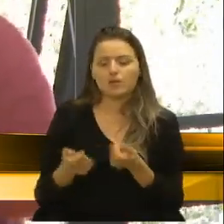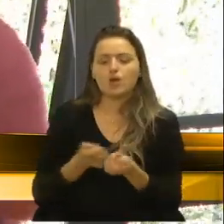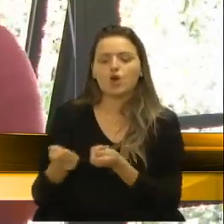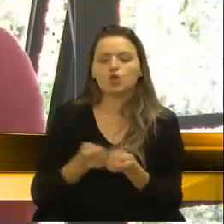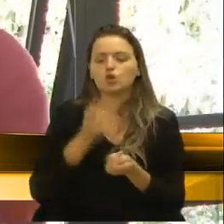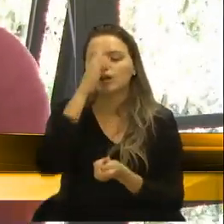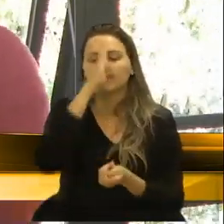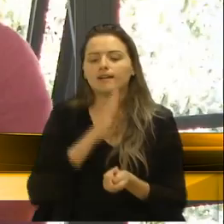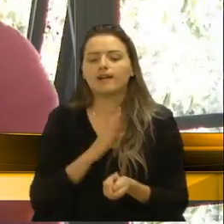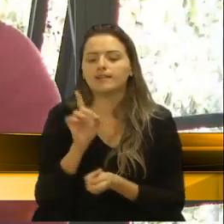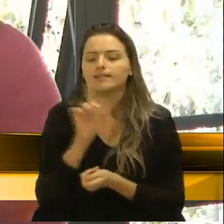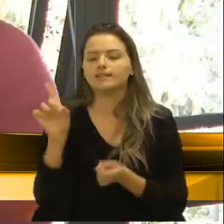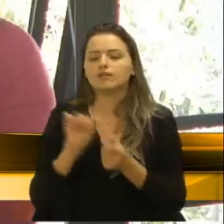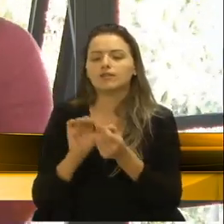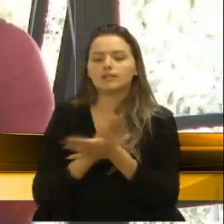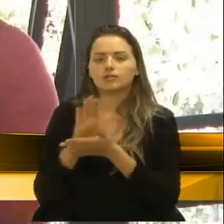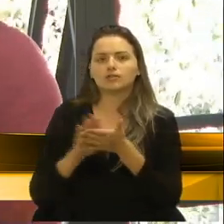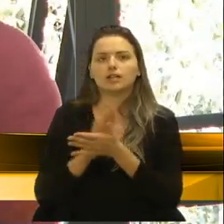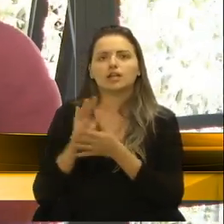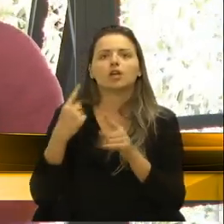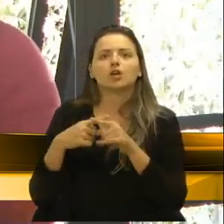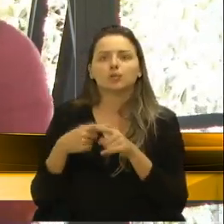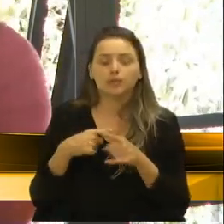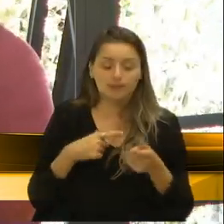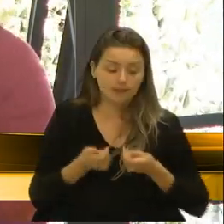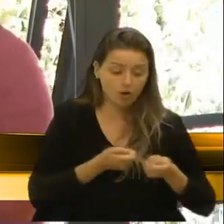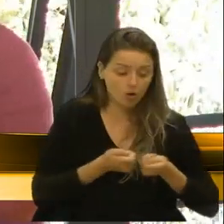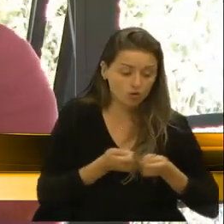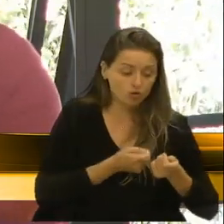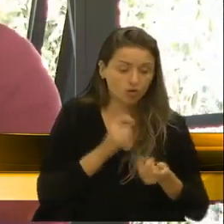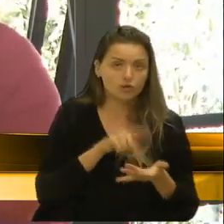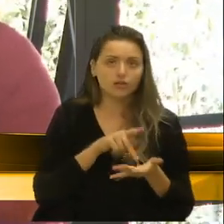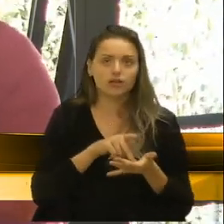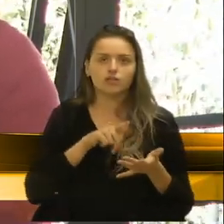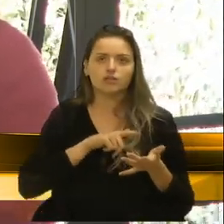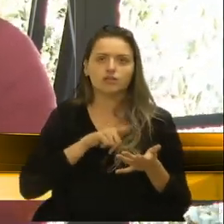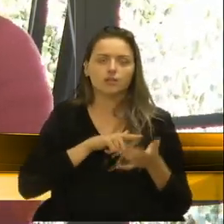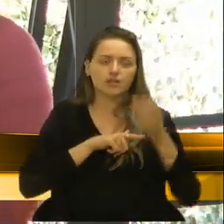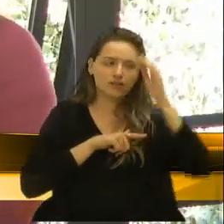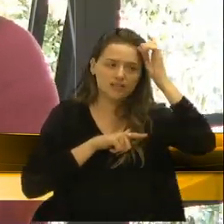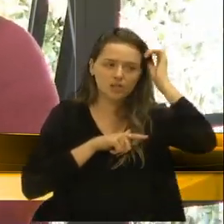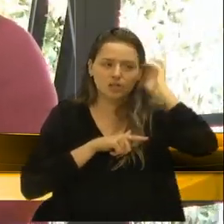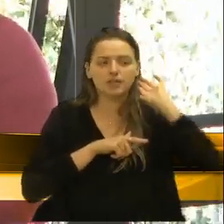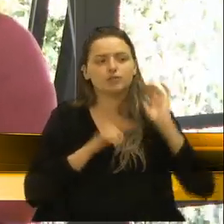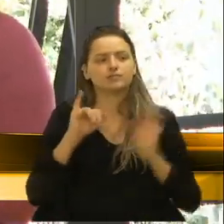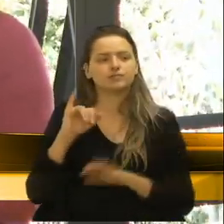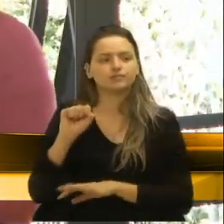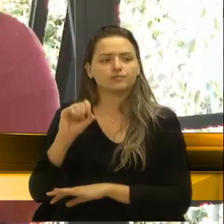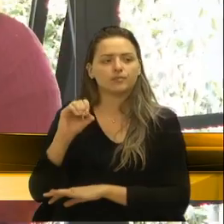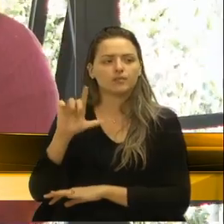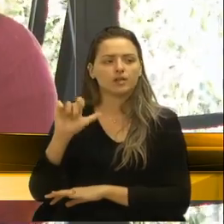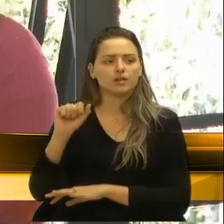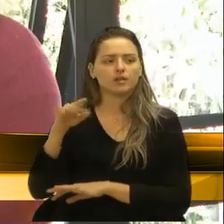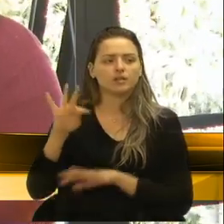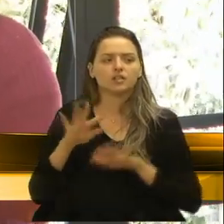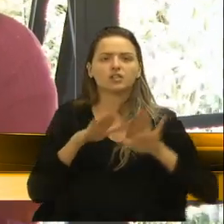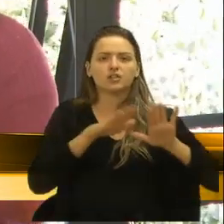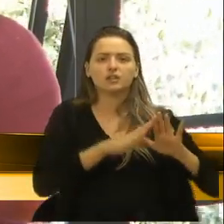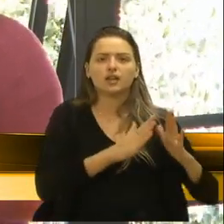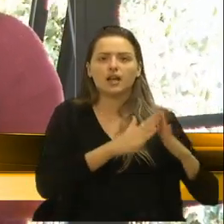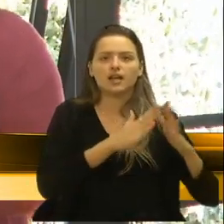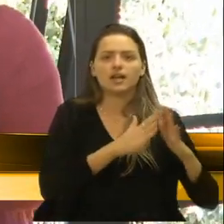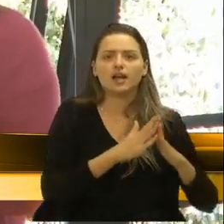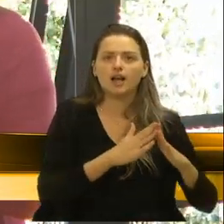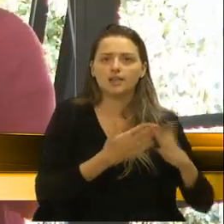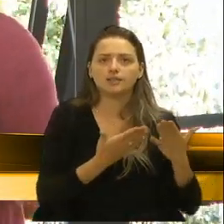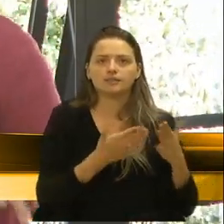graça, não é porque não está sendo feito nada, é porque tem controle, realmente tem isolamento social. E tem uma forma planejada do que ir